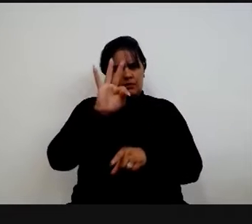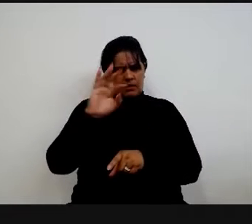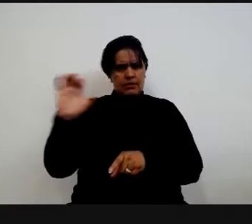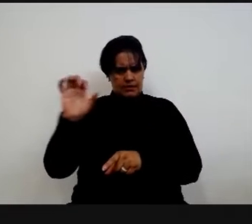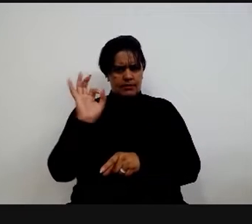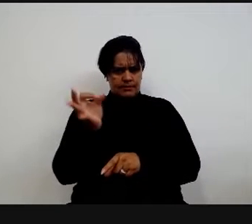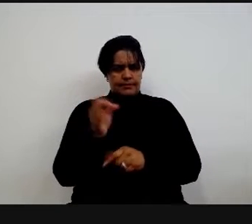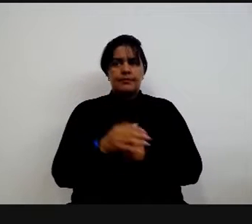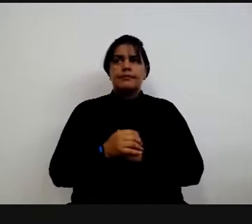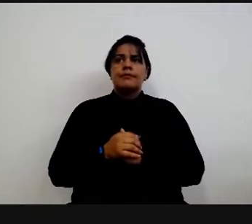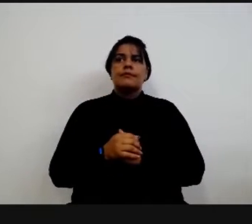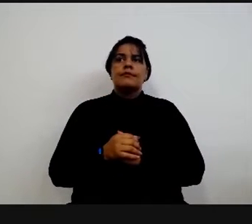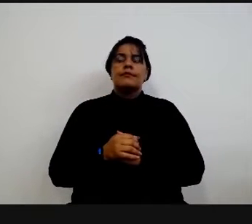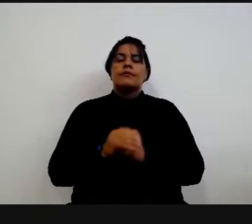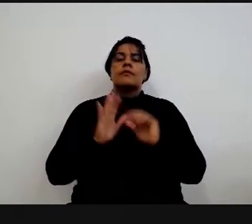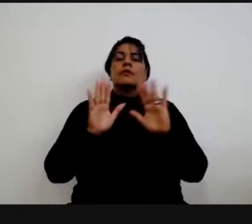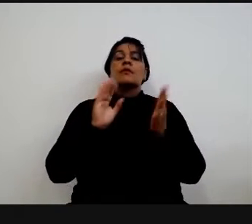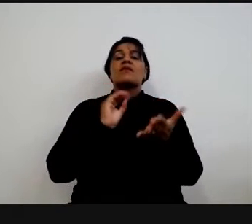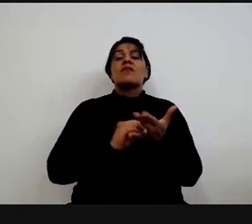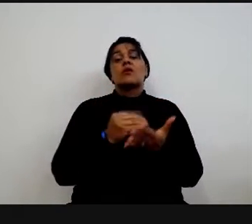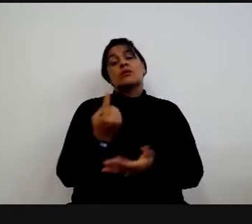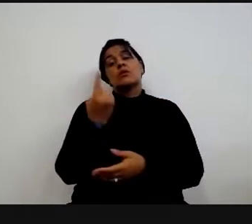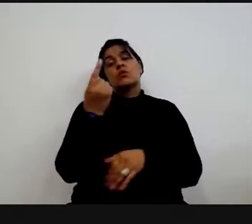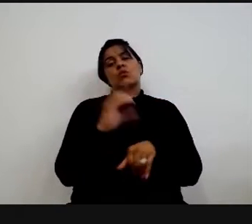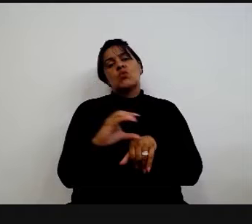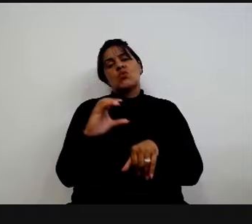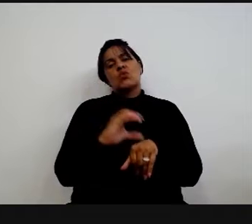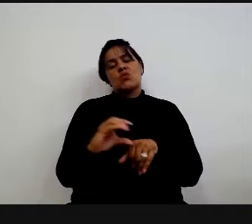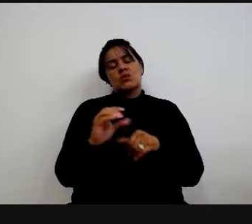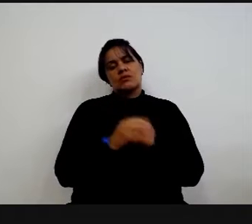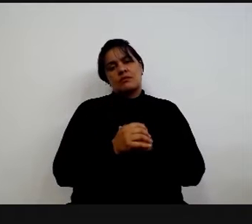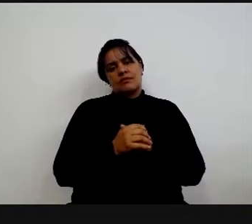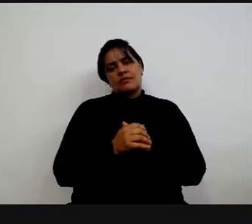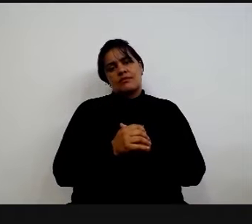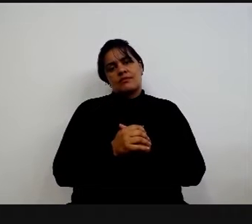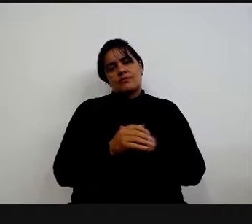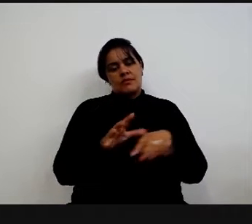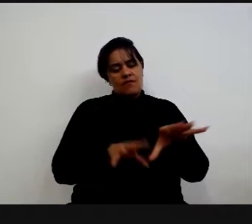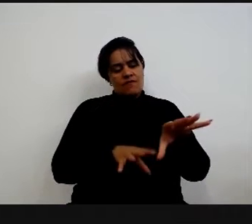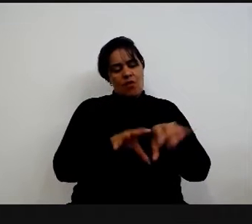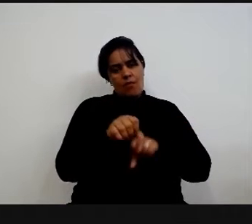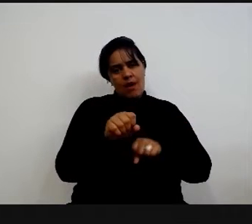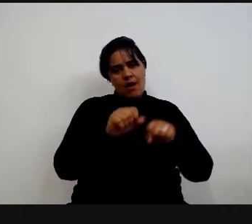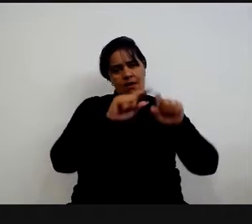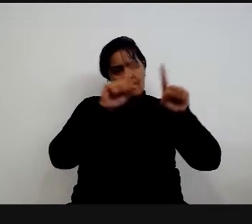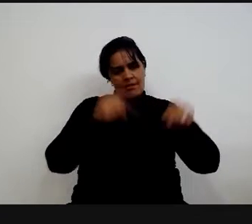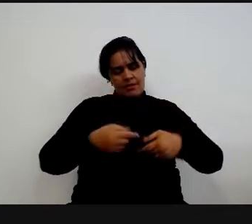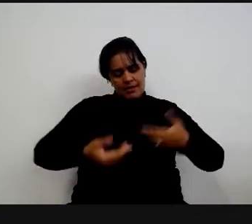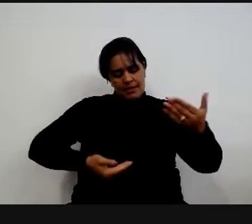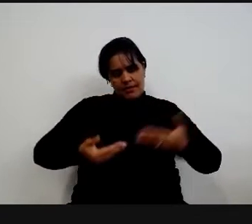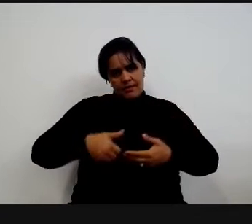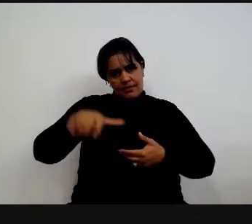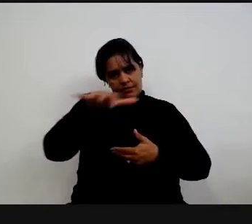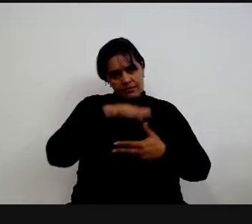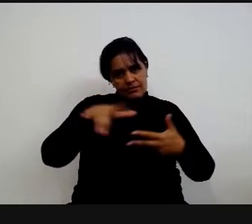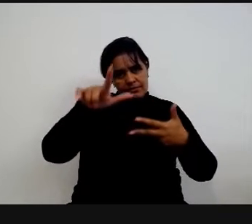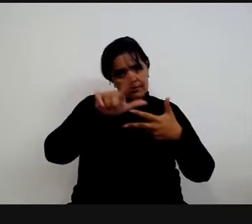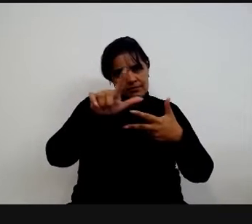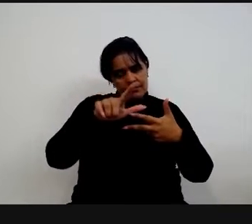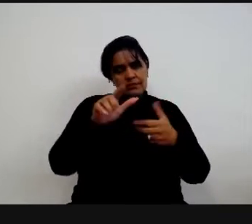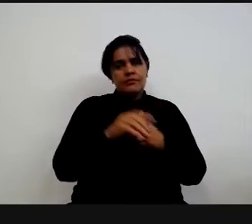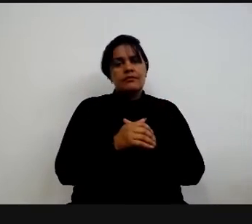também. Mas falta um curso para formar servidores para o Poder